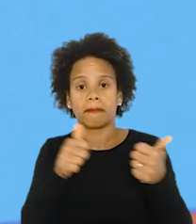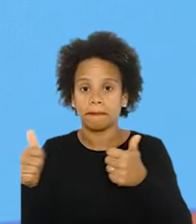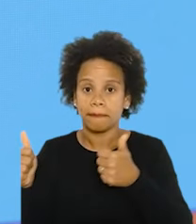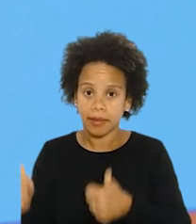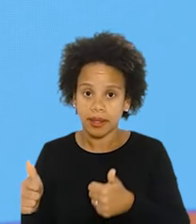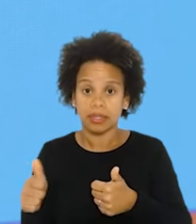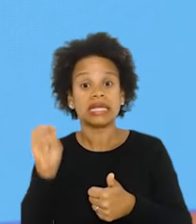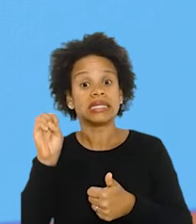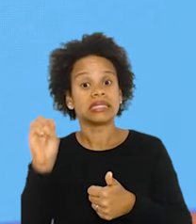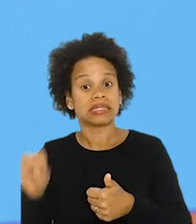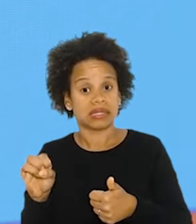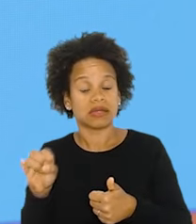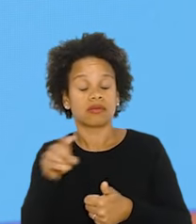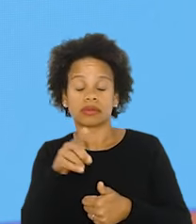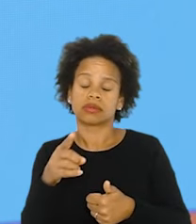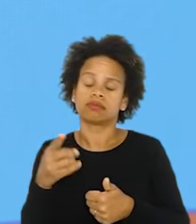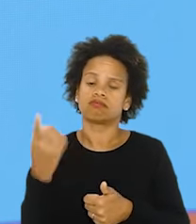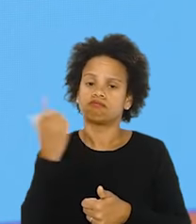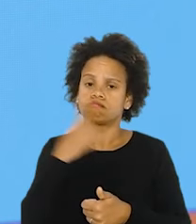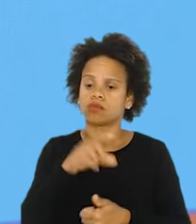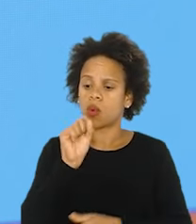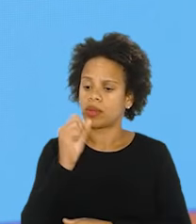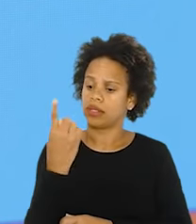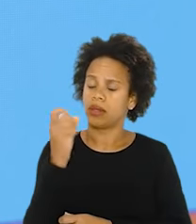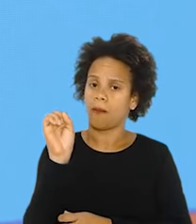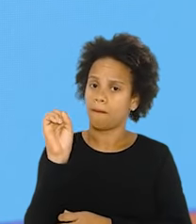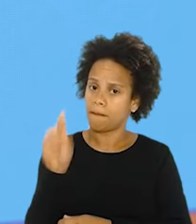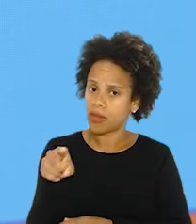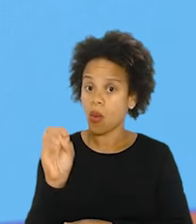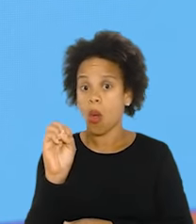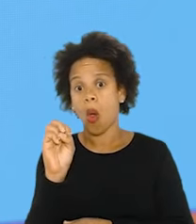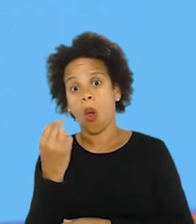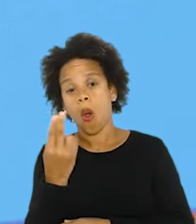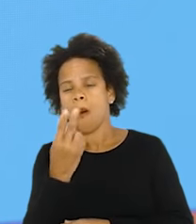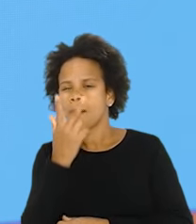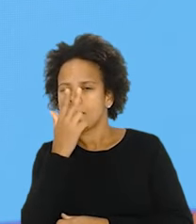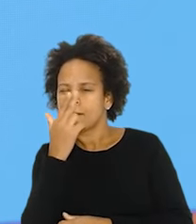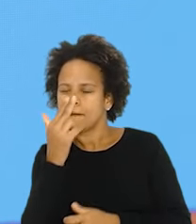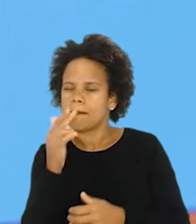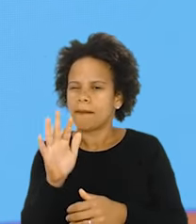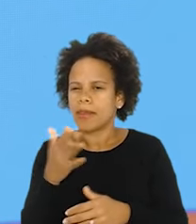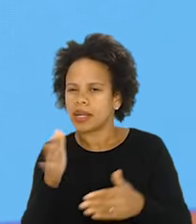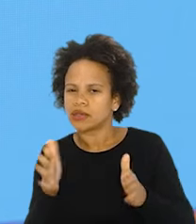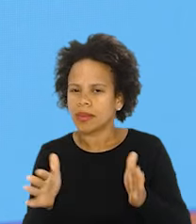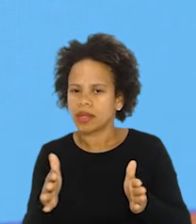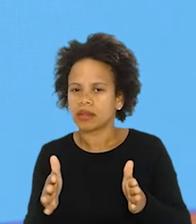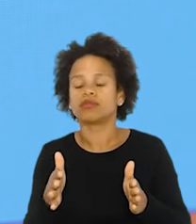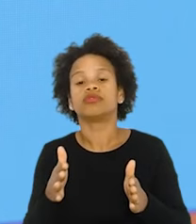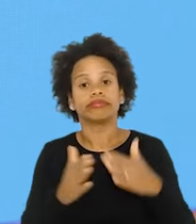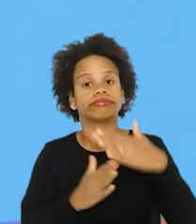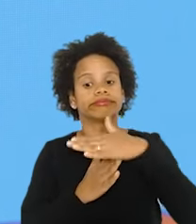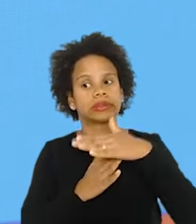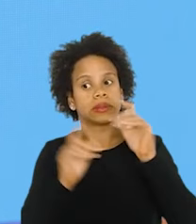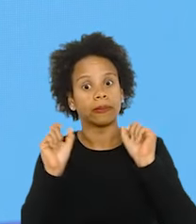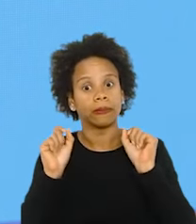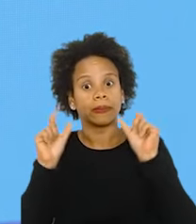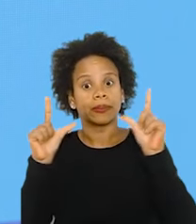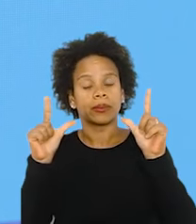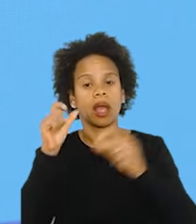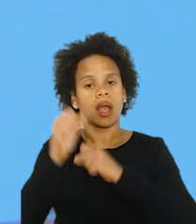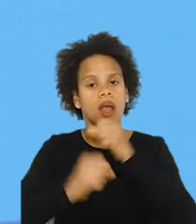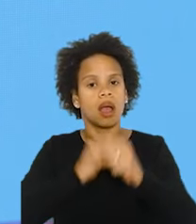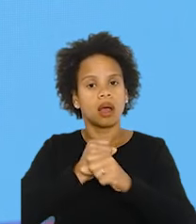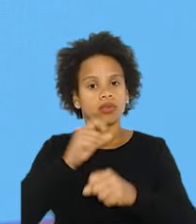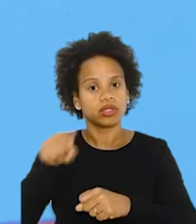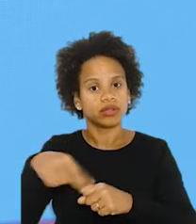então se você porventura faturou 81.000 ou ou próximo de 81.000 que é o teto você já precisa ficar alerta para que o próximo ano